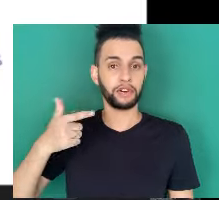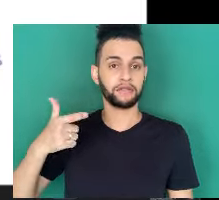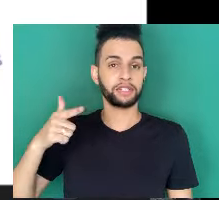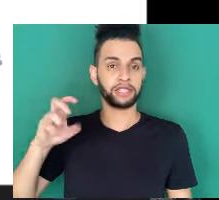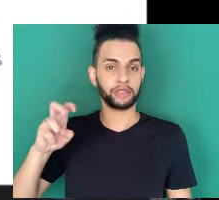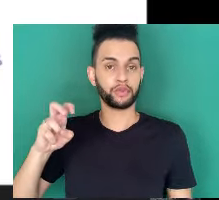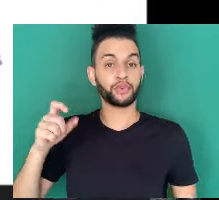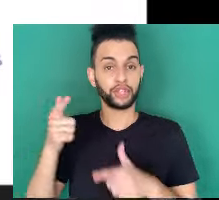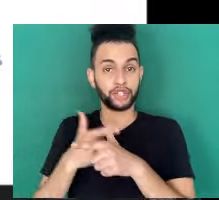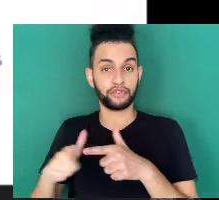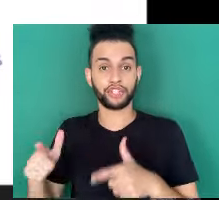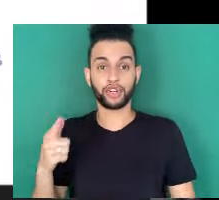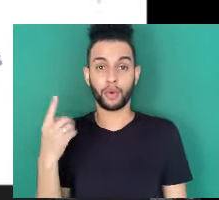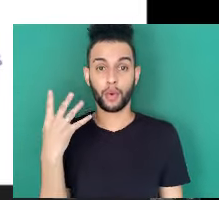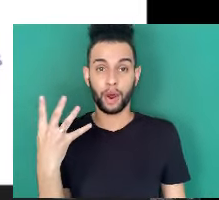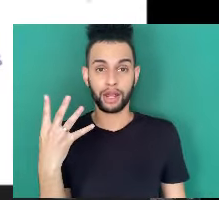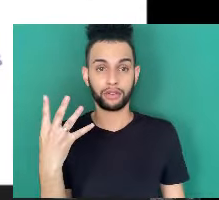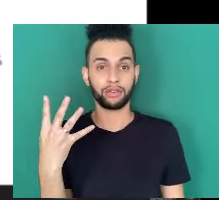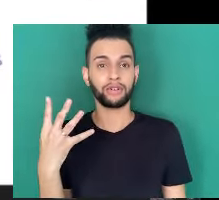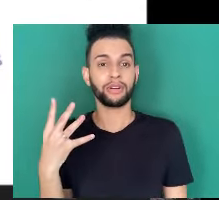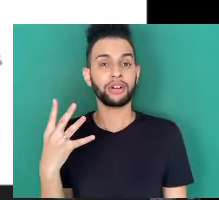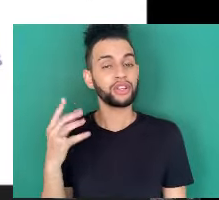4 períodos, foi apenas de